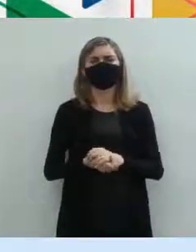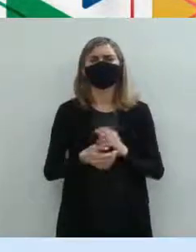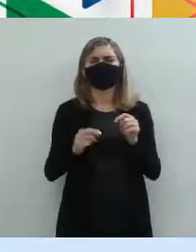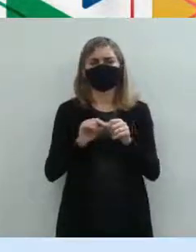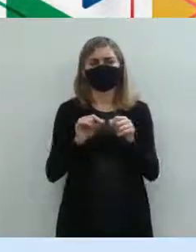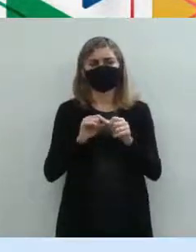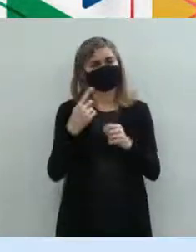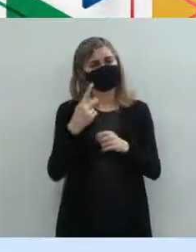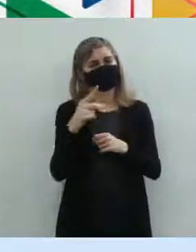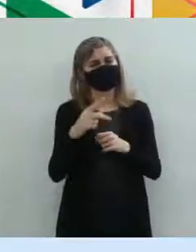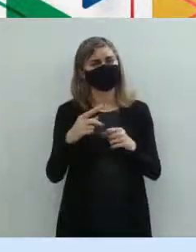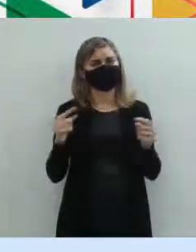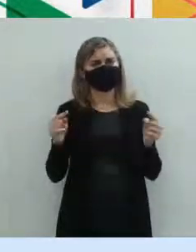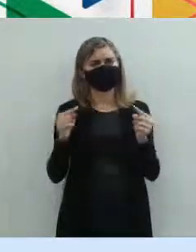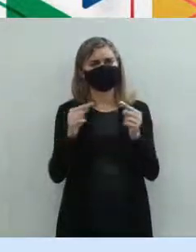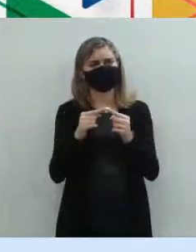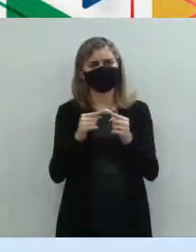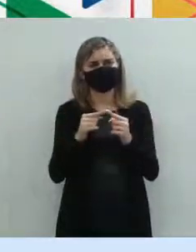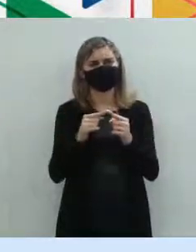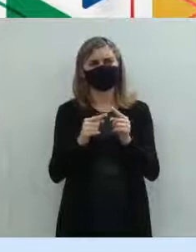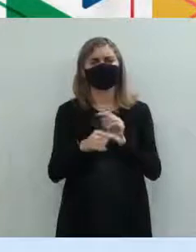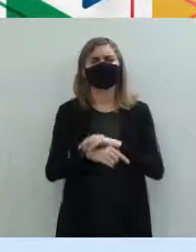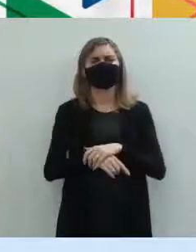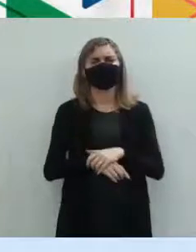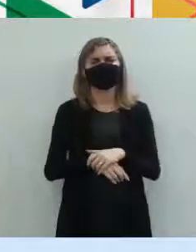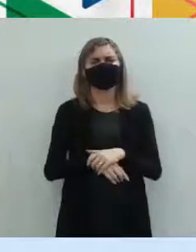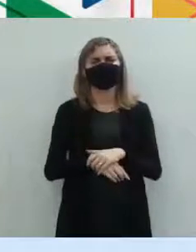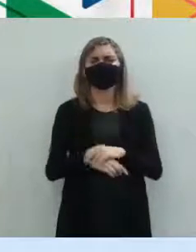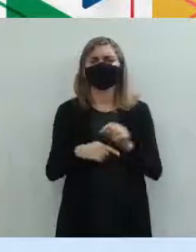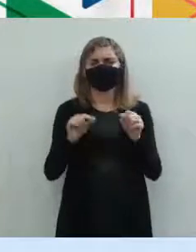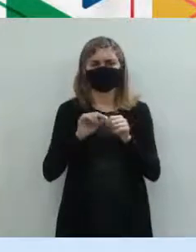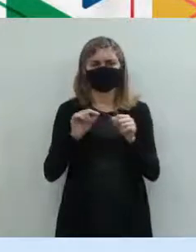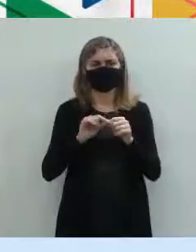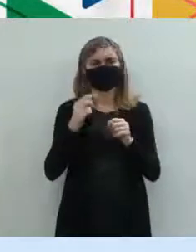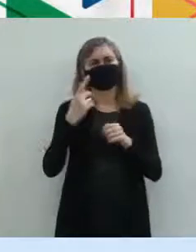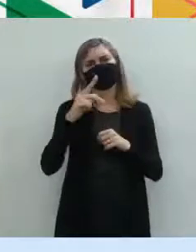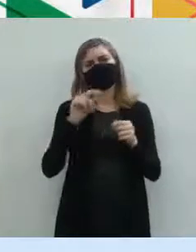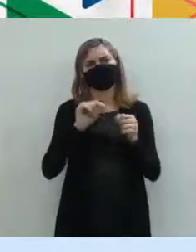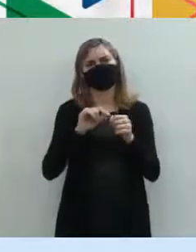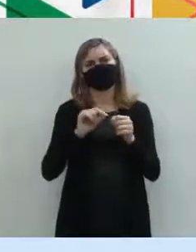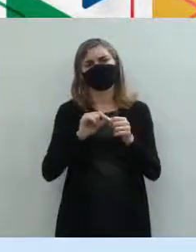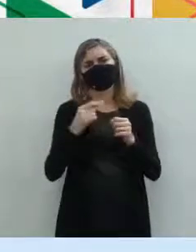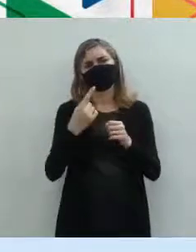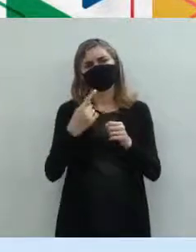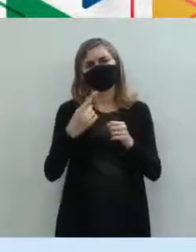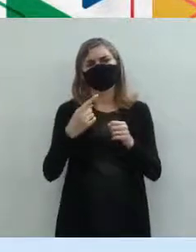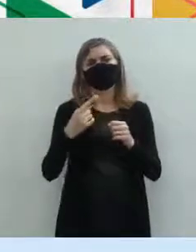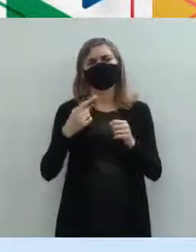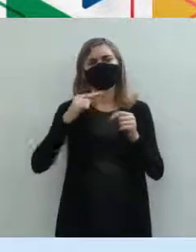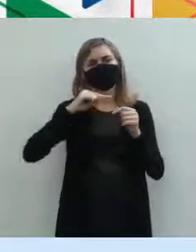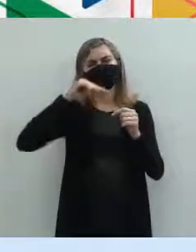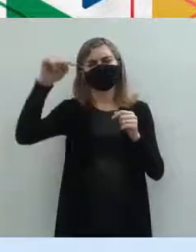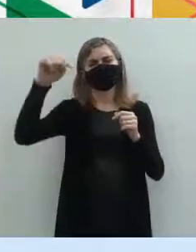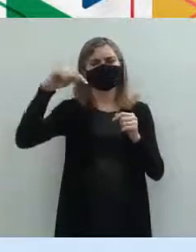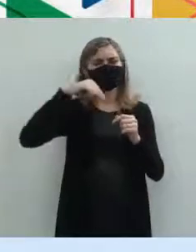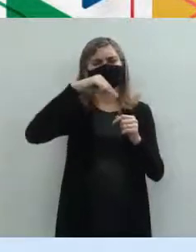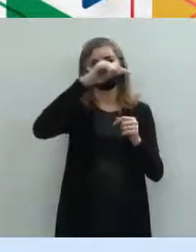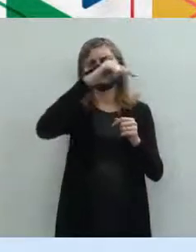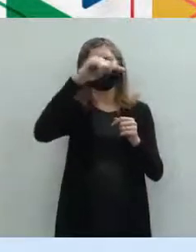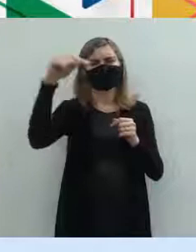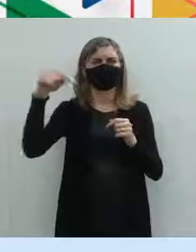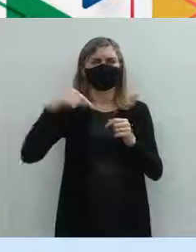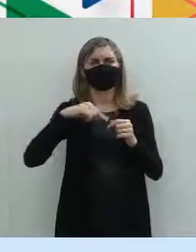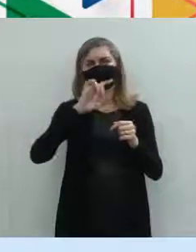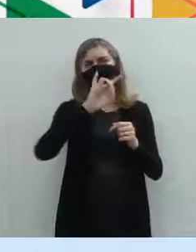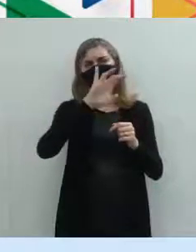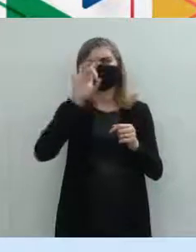Feito isso, nós vamos ligar os pontos, né, formados, vamos dizer assim, vamos imaginar que tem pontos formados no fim de cada linha